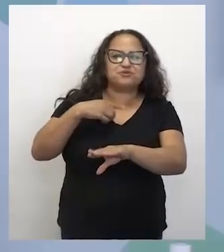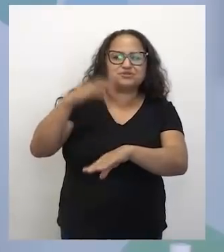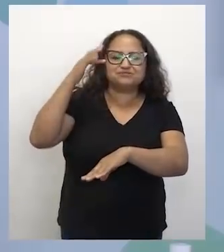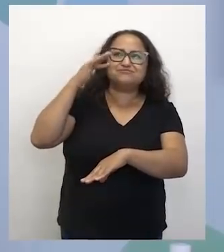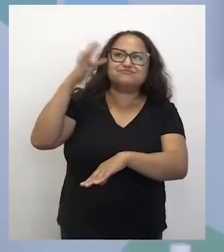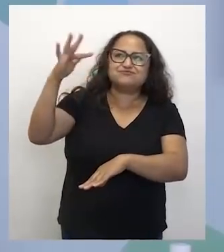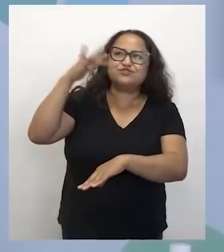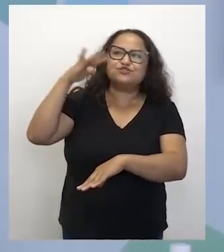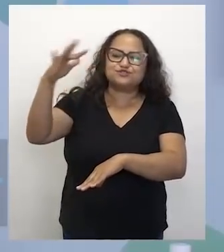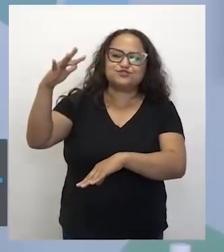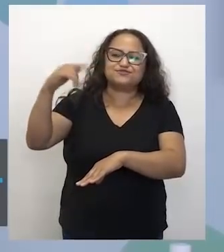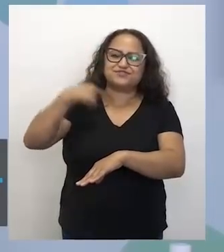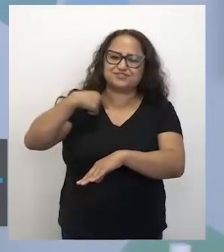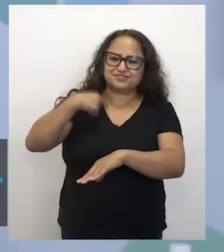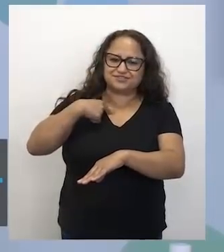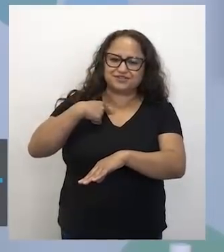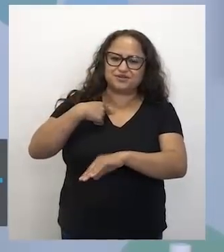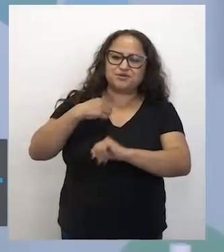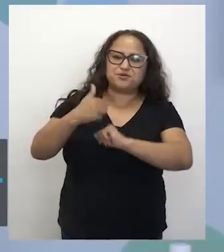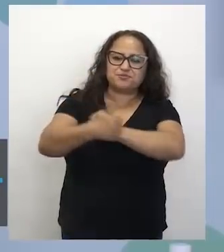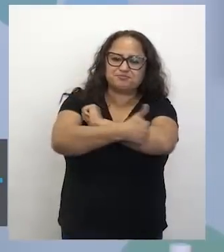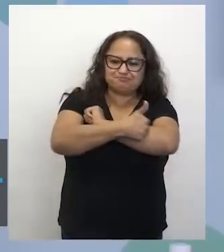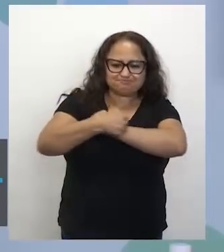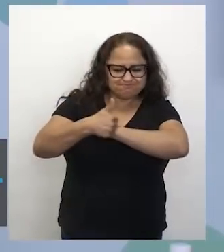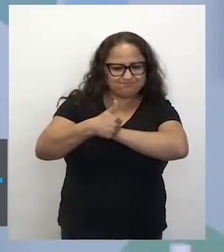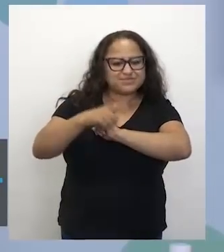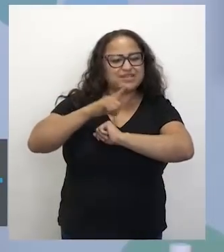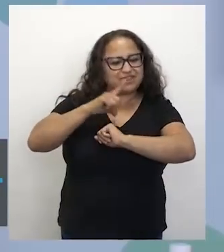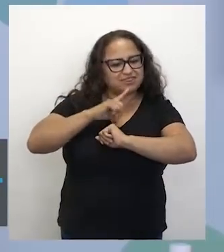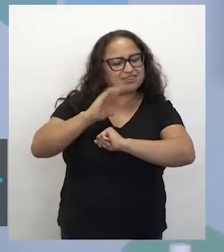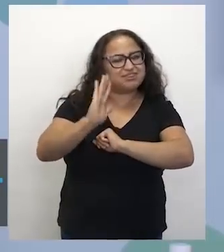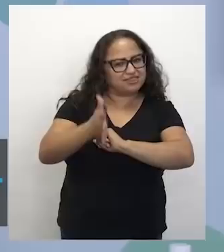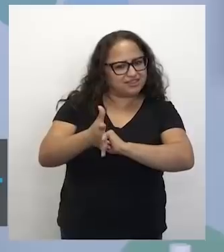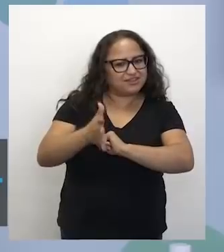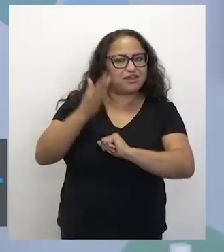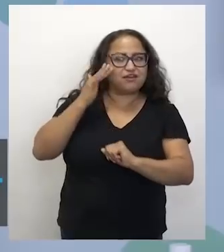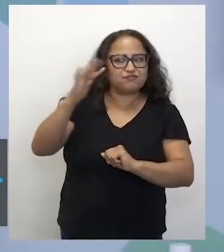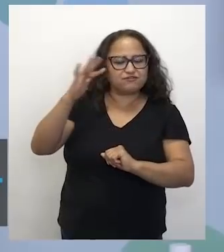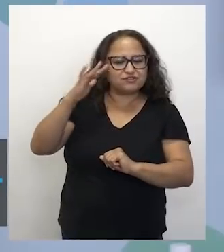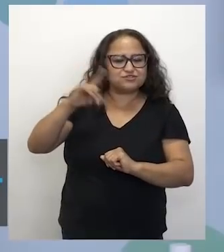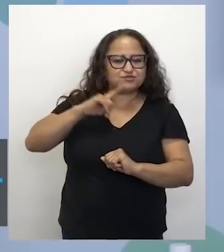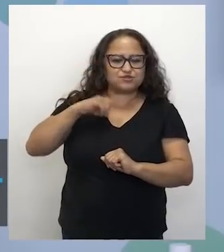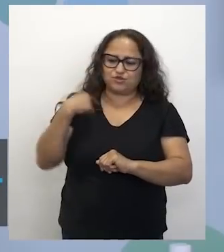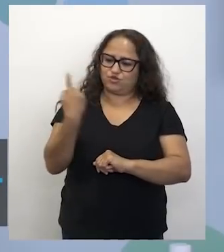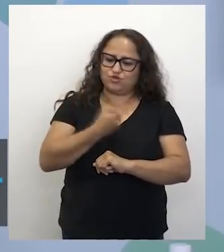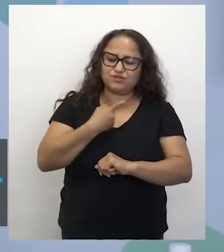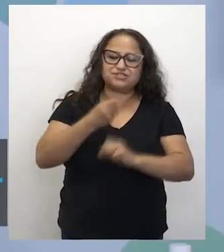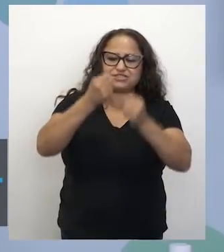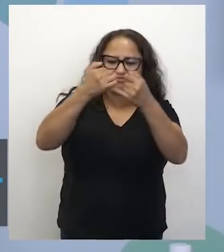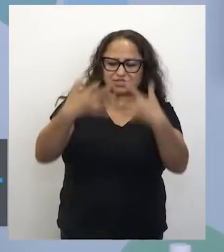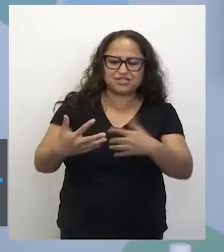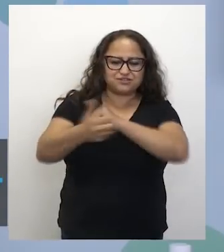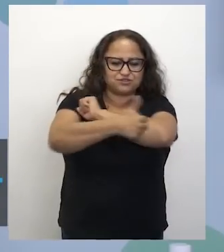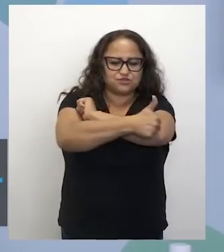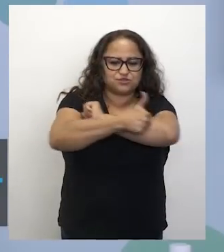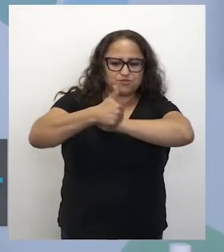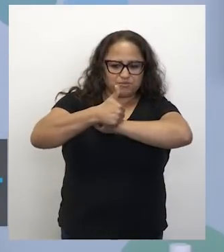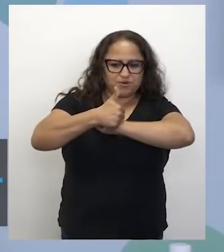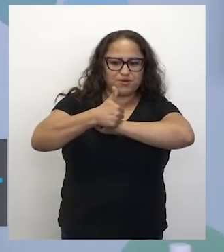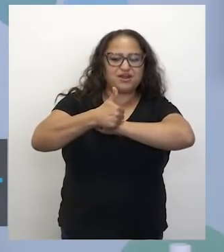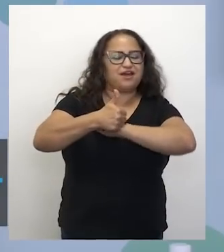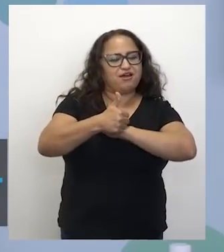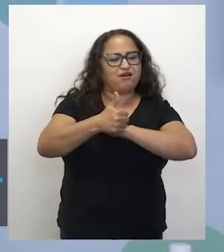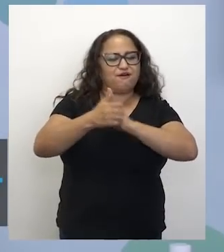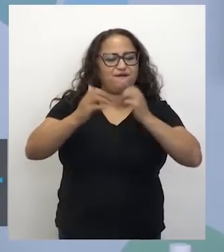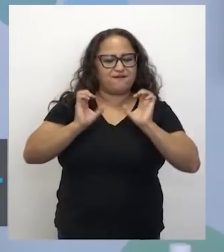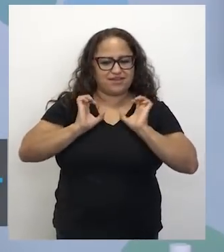filosofia, já que a minha área de formação é filosofia, a gente falava sobre moral e ética na 2ª série do